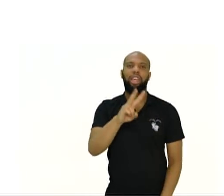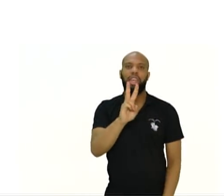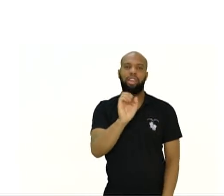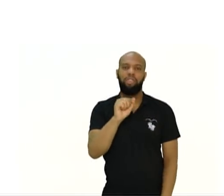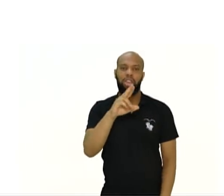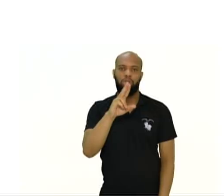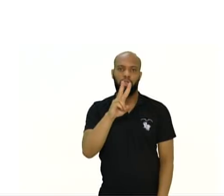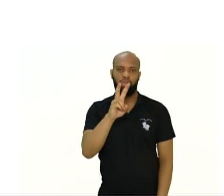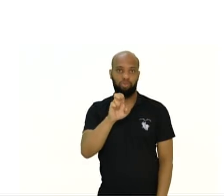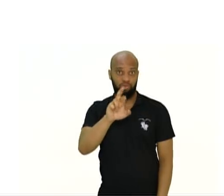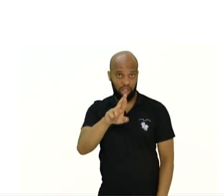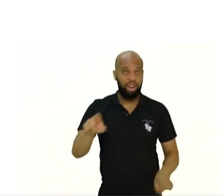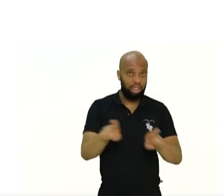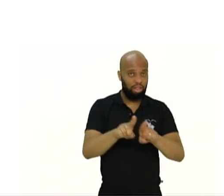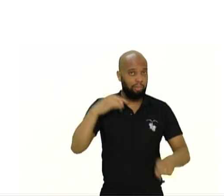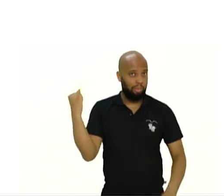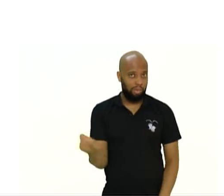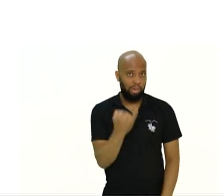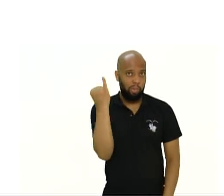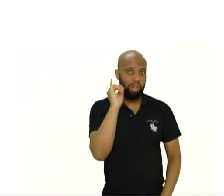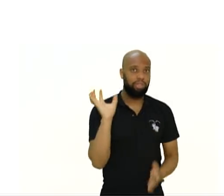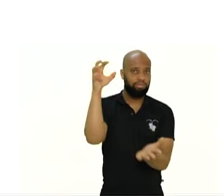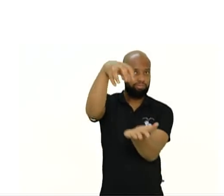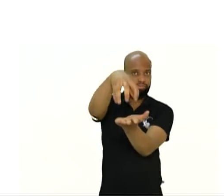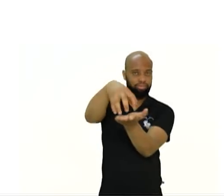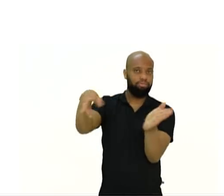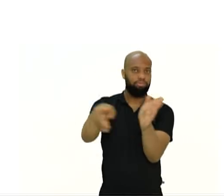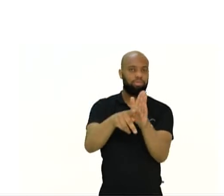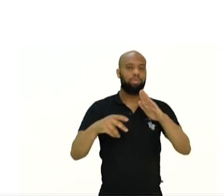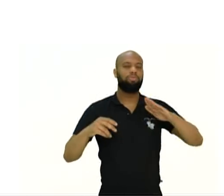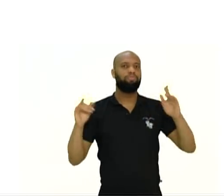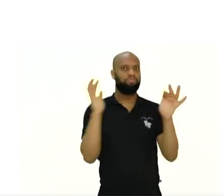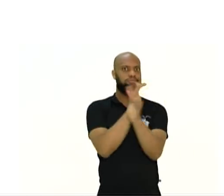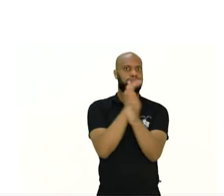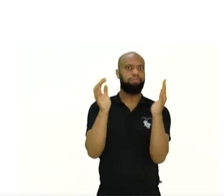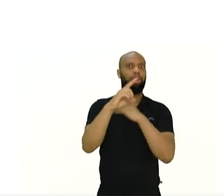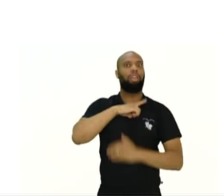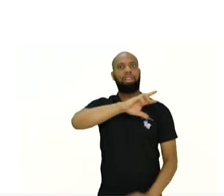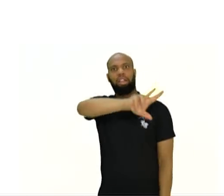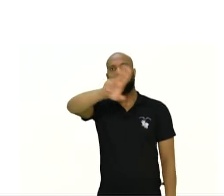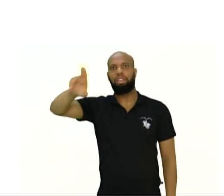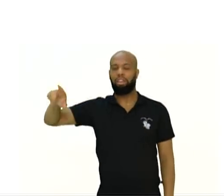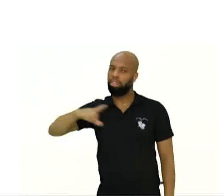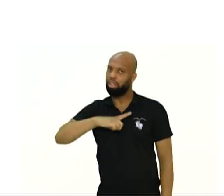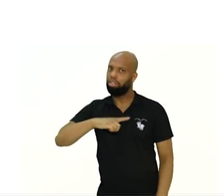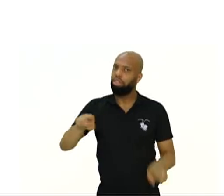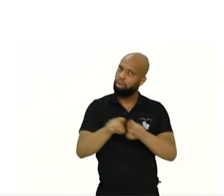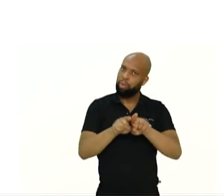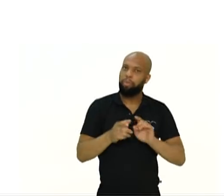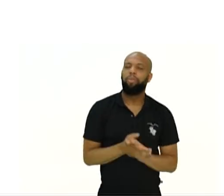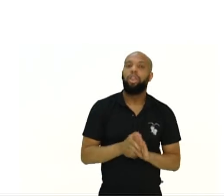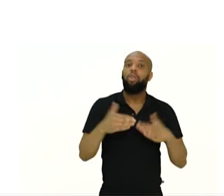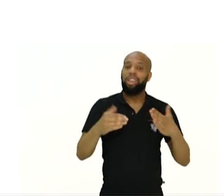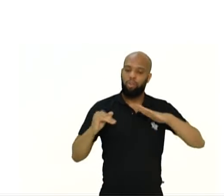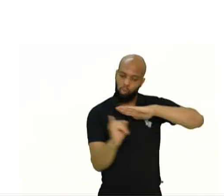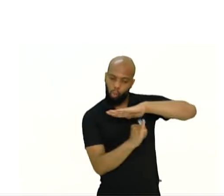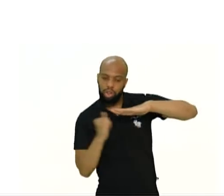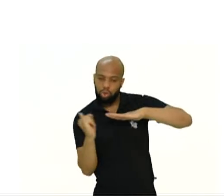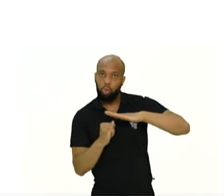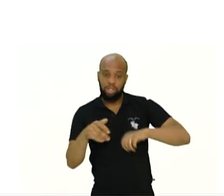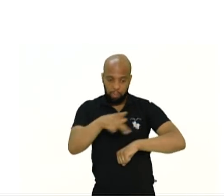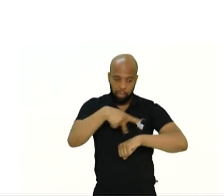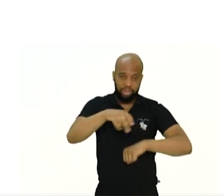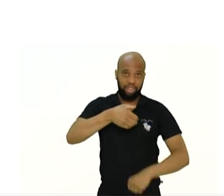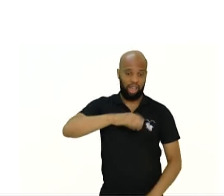Vancouver, que também é um importante centro urbano. E lembrando que essas indústrias do Canadá, elas são